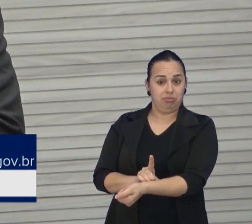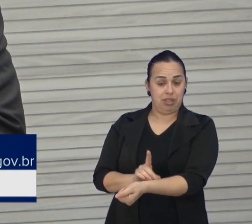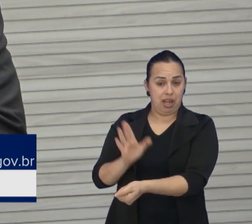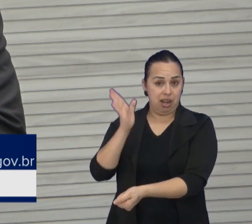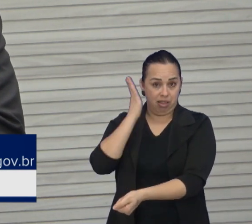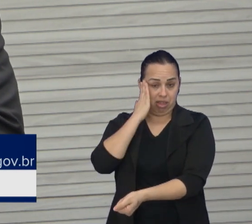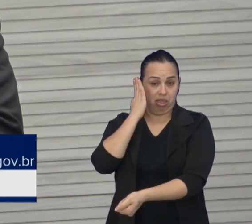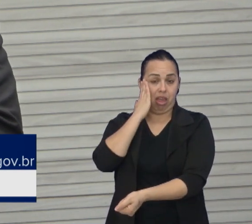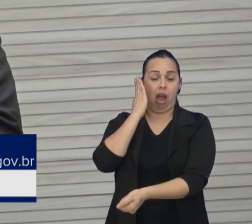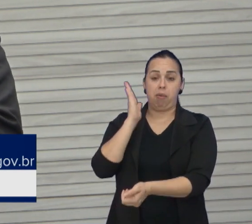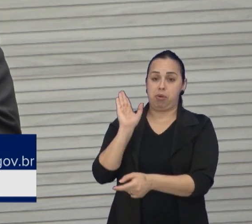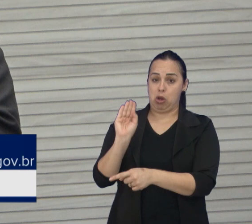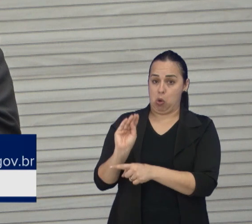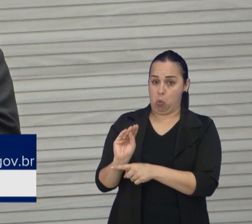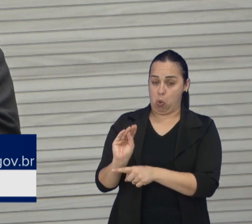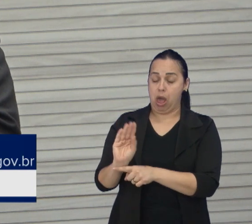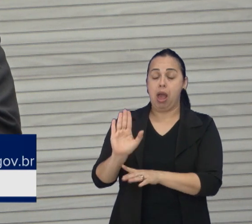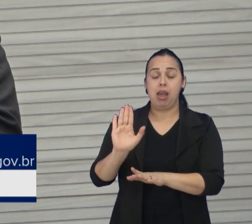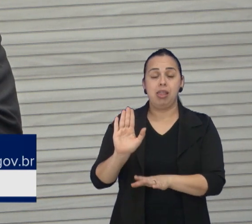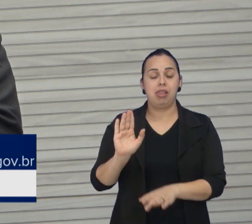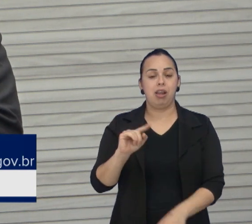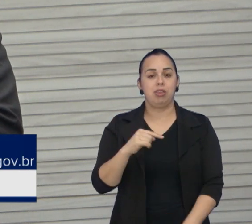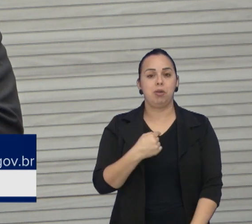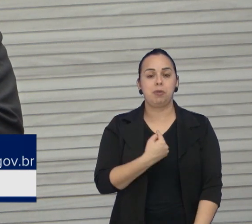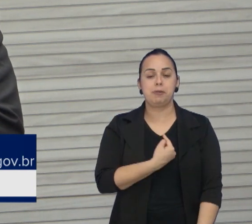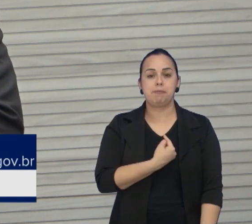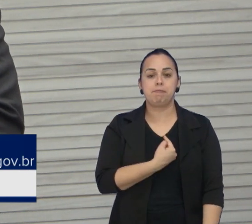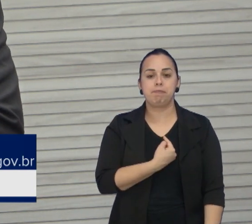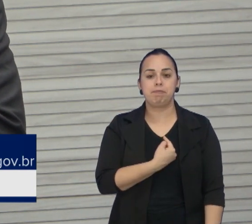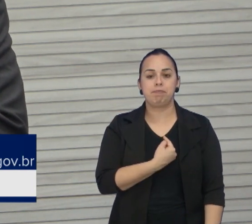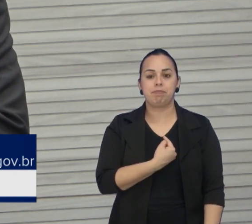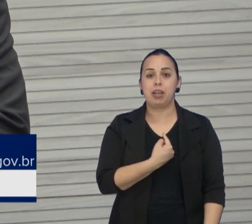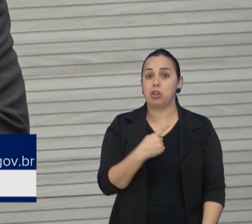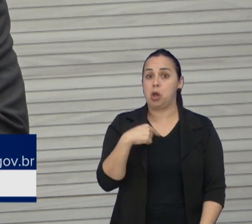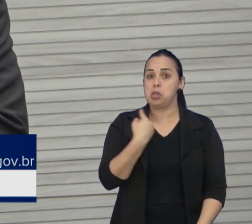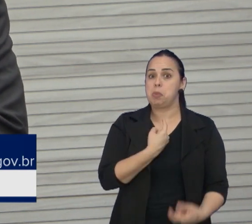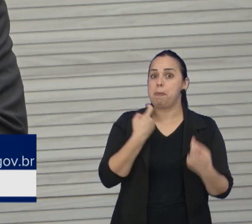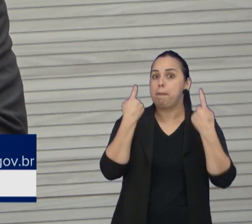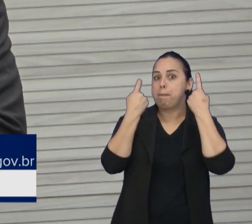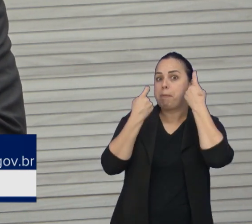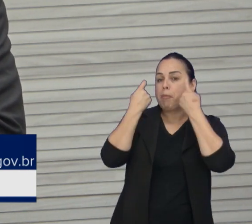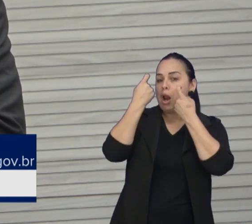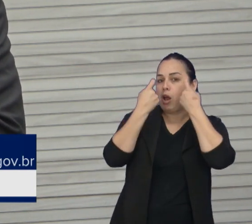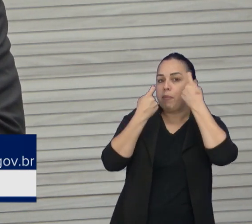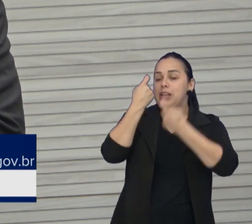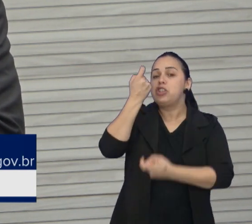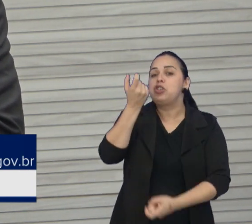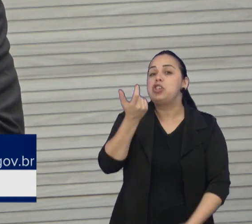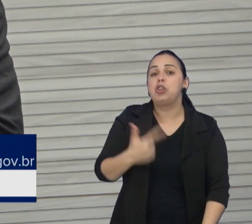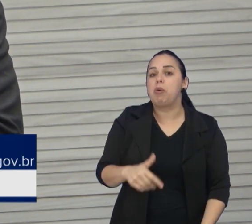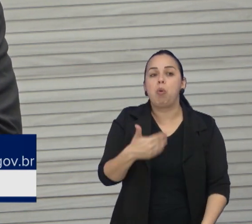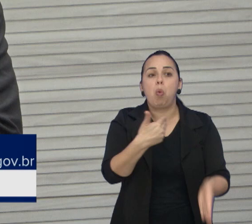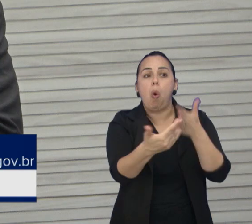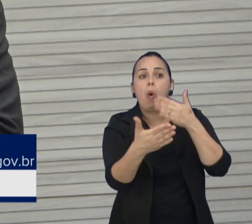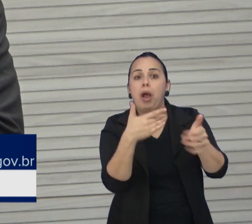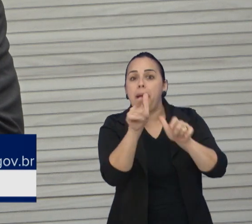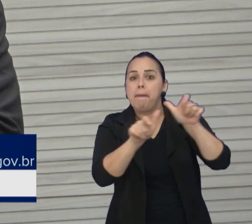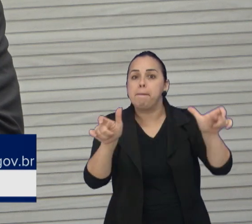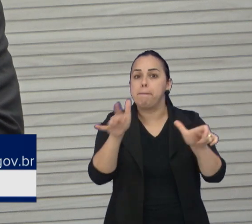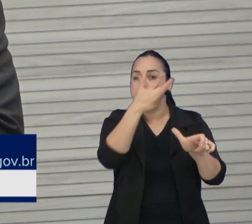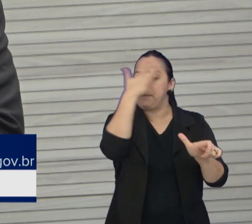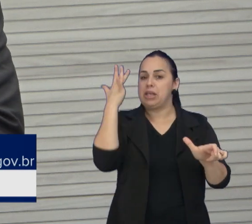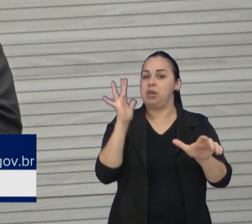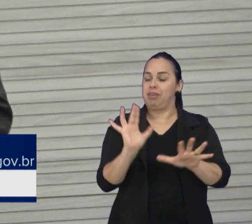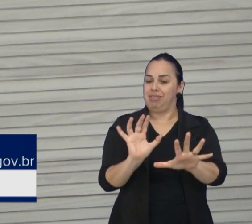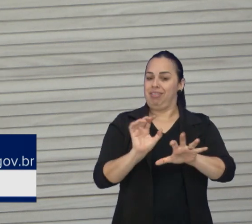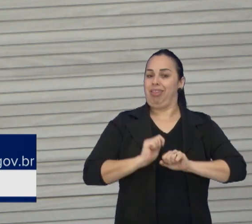cuidados, e a gente fica preocupado, né? Mostra mais uma vez que qualquer pessoa